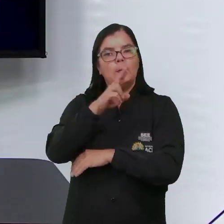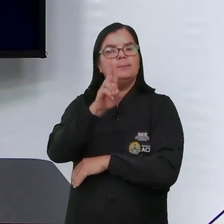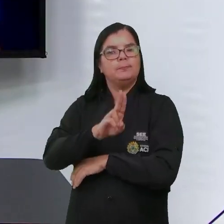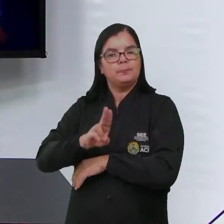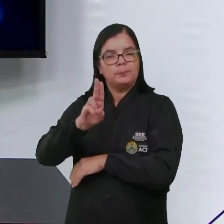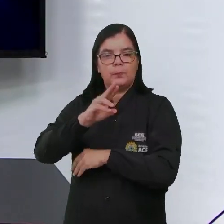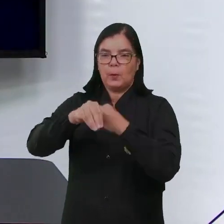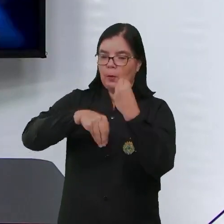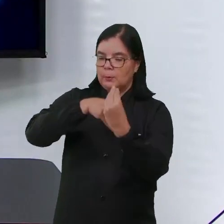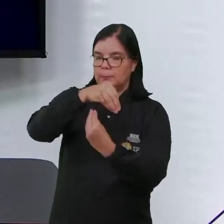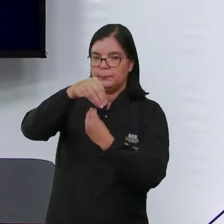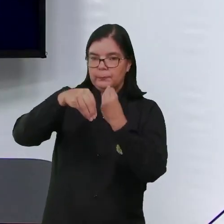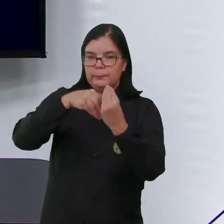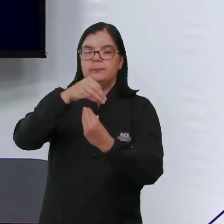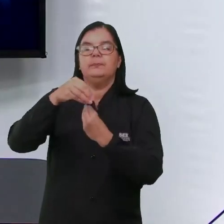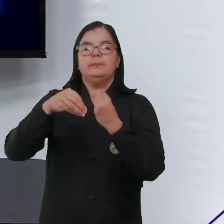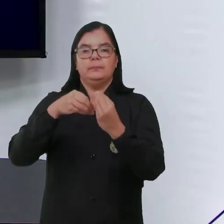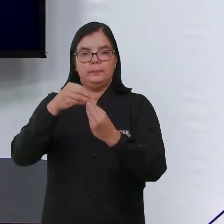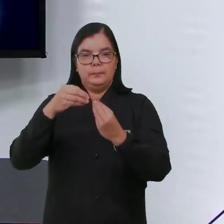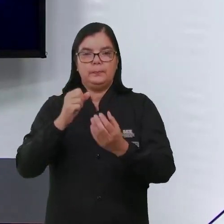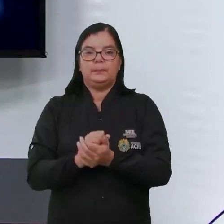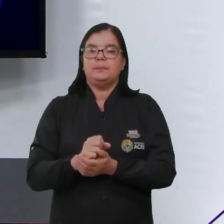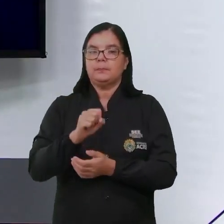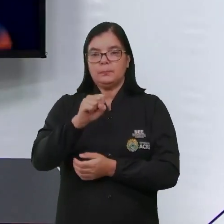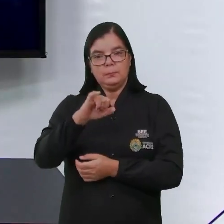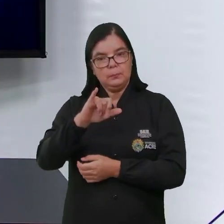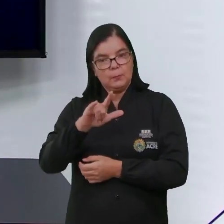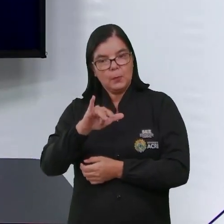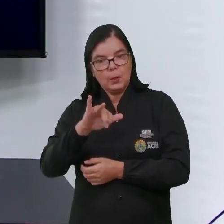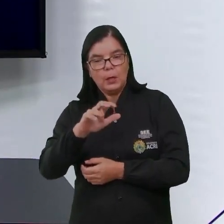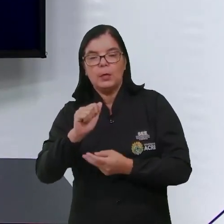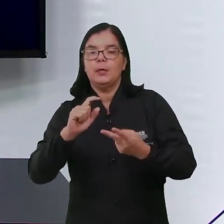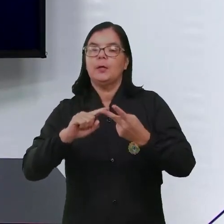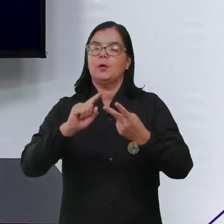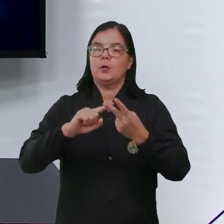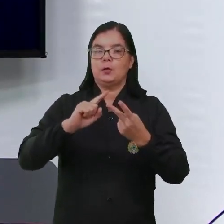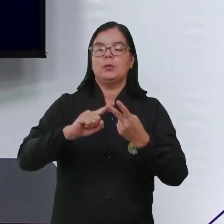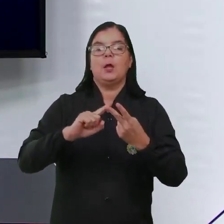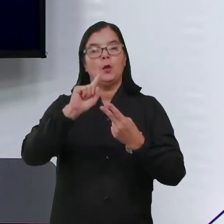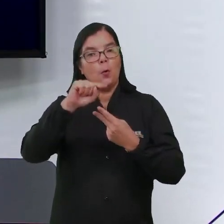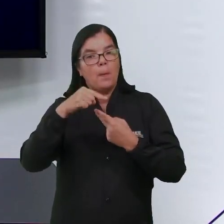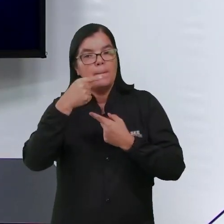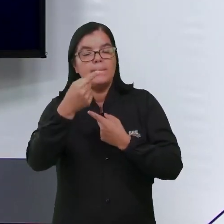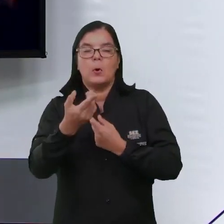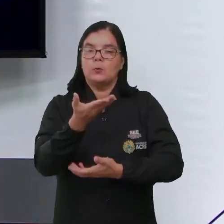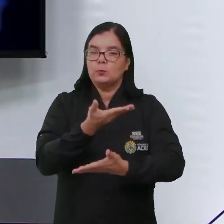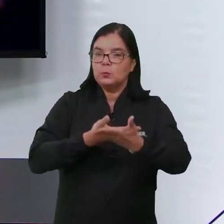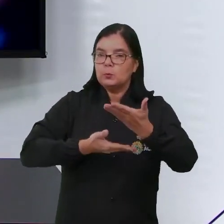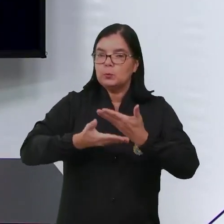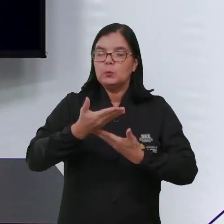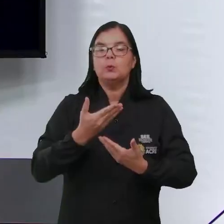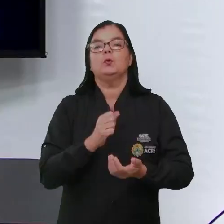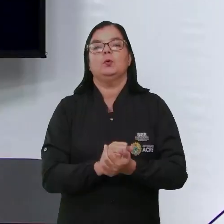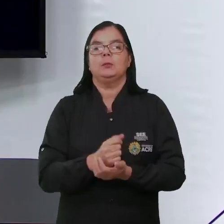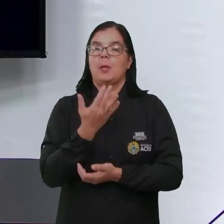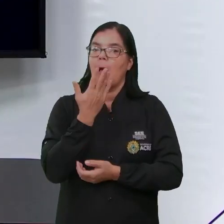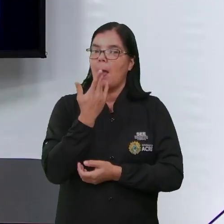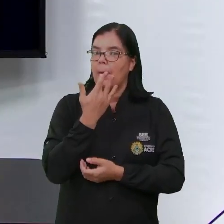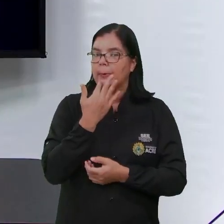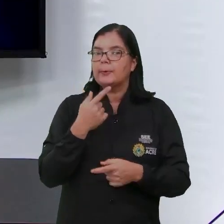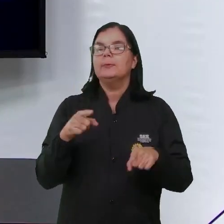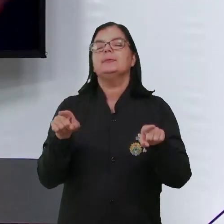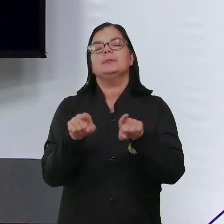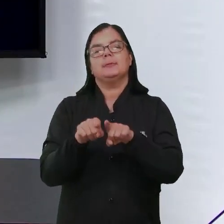gente mistura ali, né, a questão da sílica, dos pós, né, que são relacionados, você pode colocar as cores